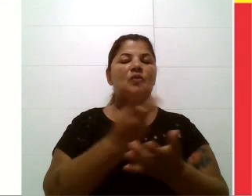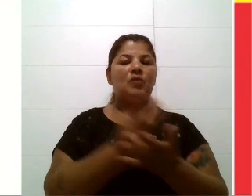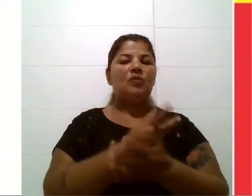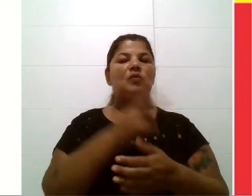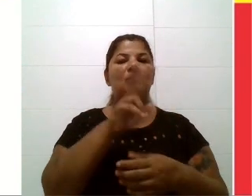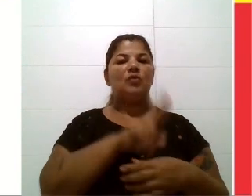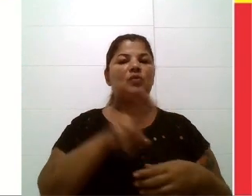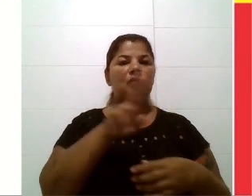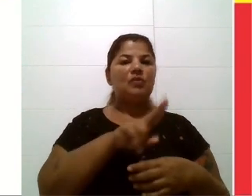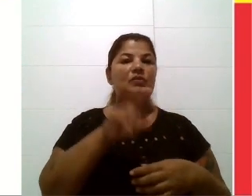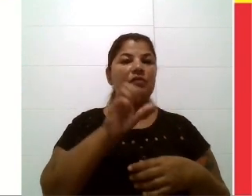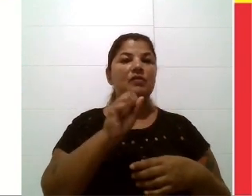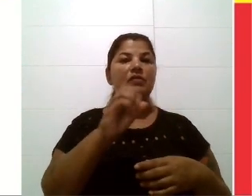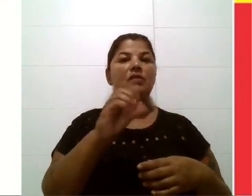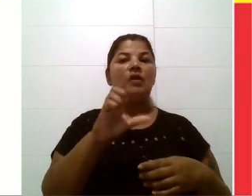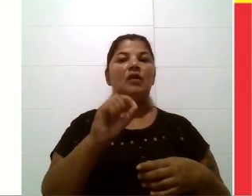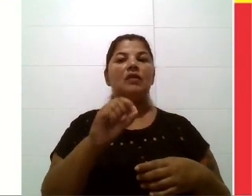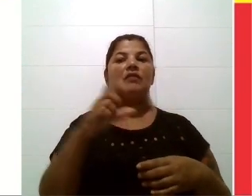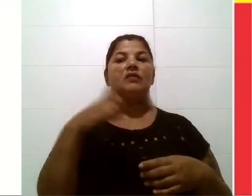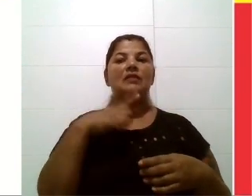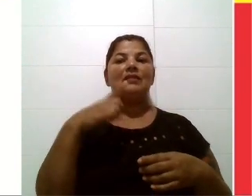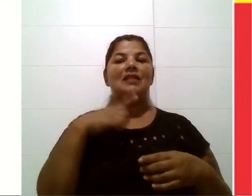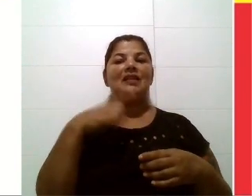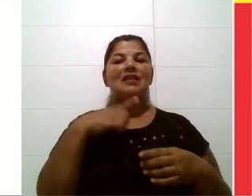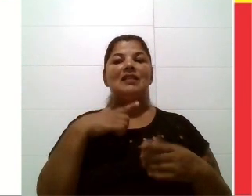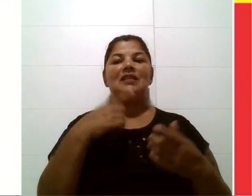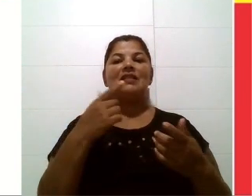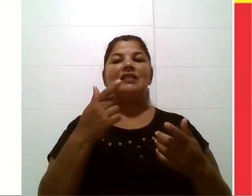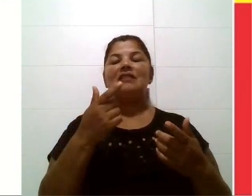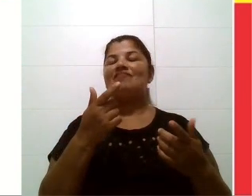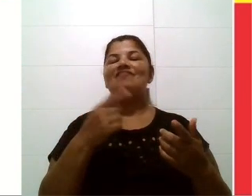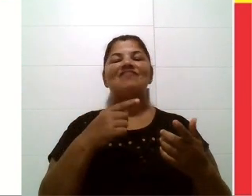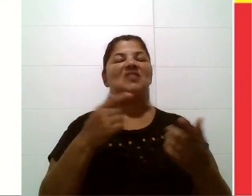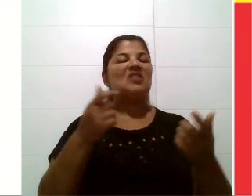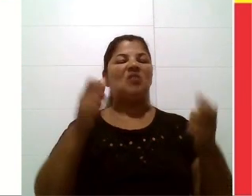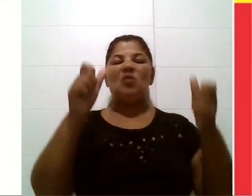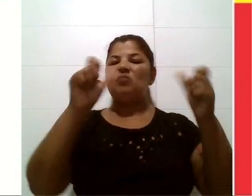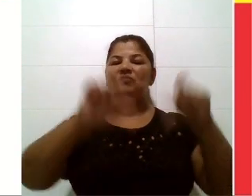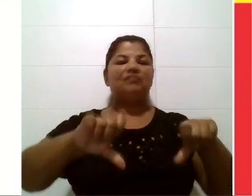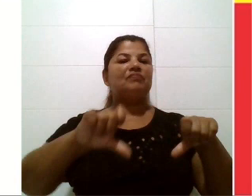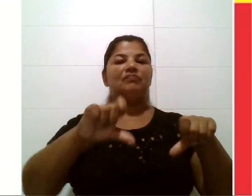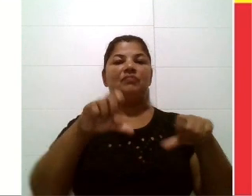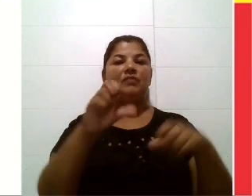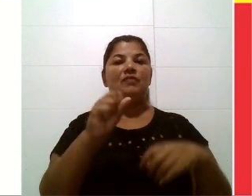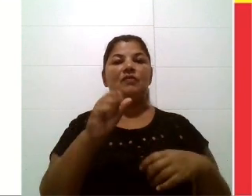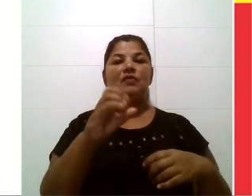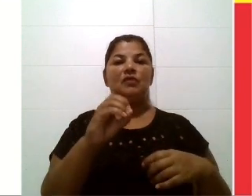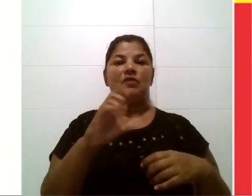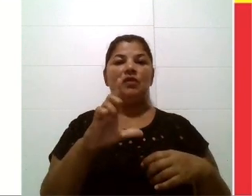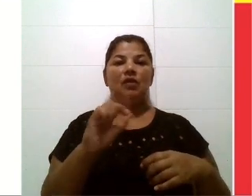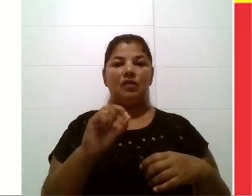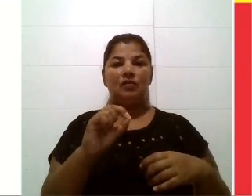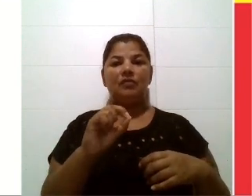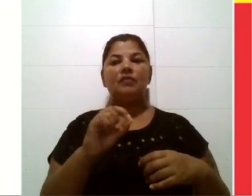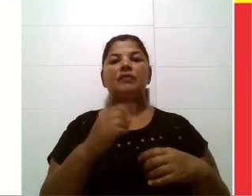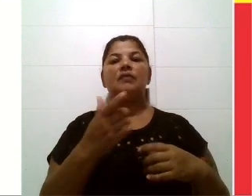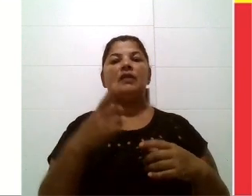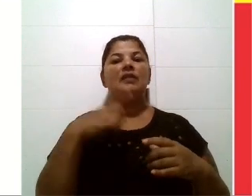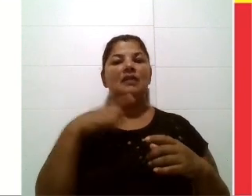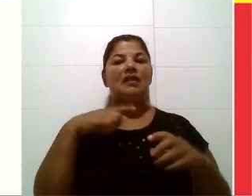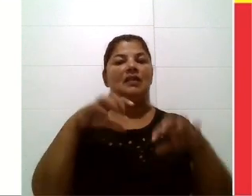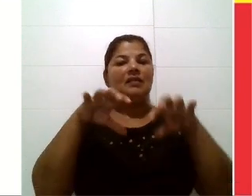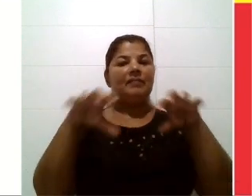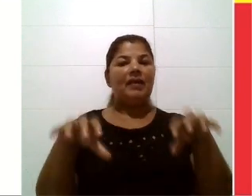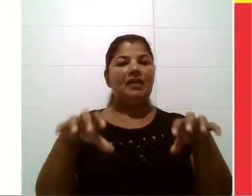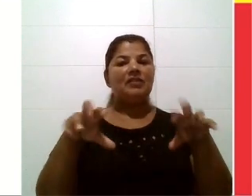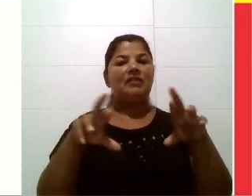aí certa improdutividade ou infertilidade. Então, na tela você vê duas imagens diferentes, tá? De um